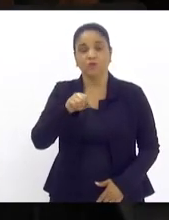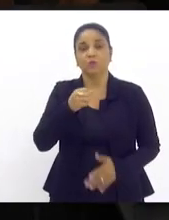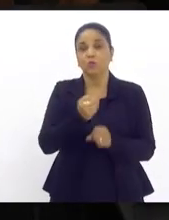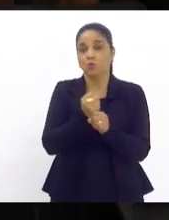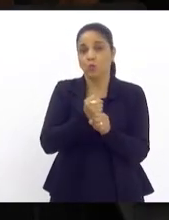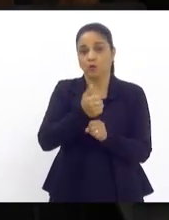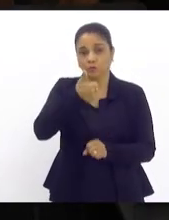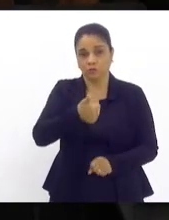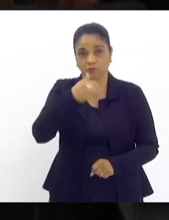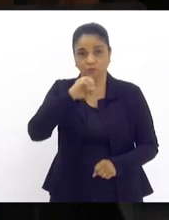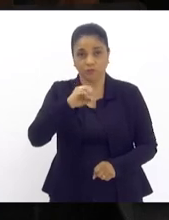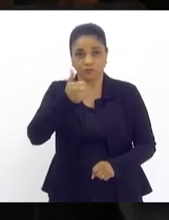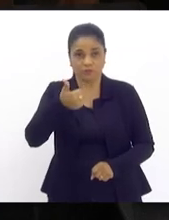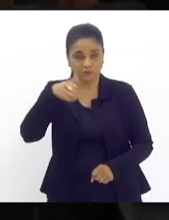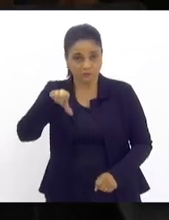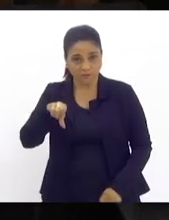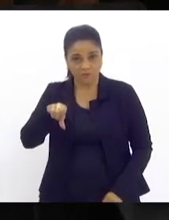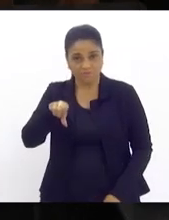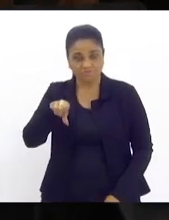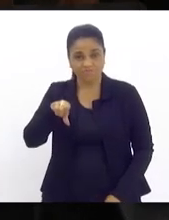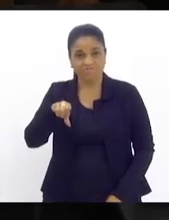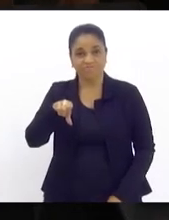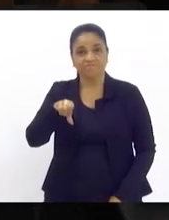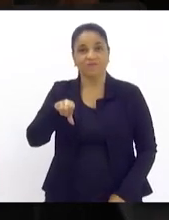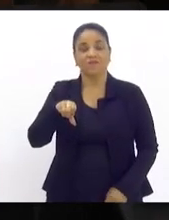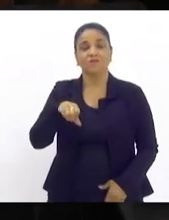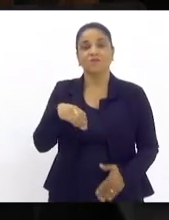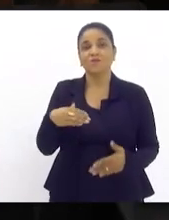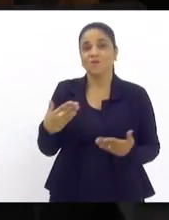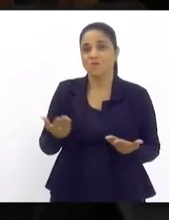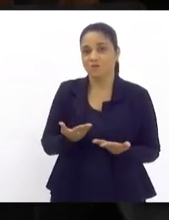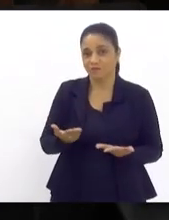2019. Está fazendo